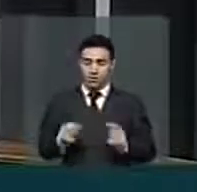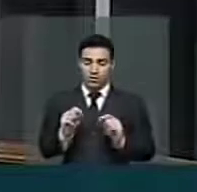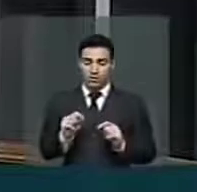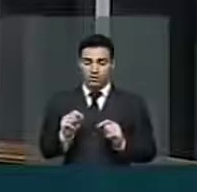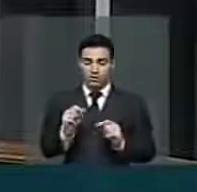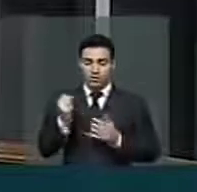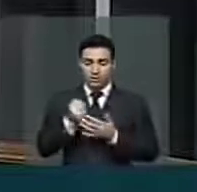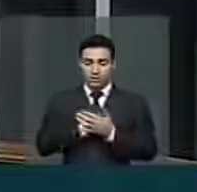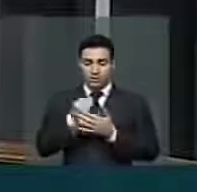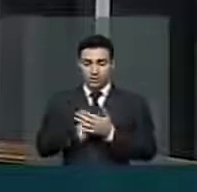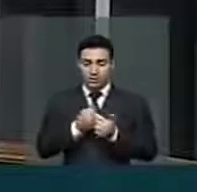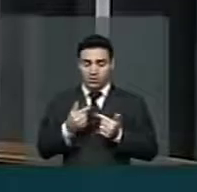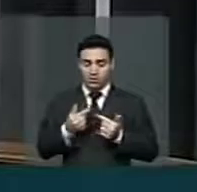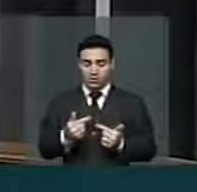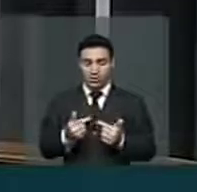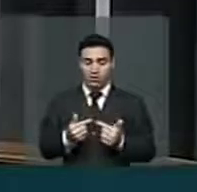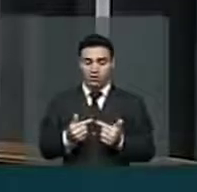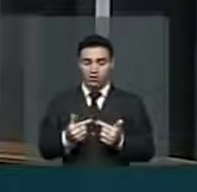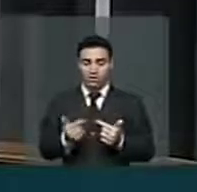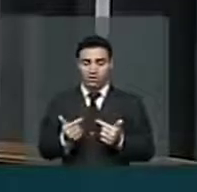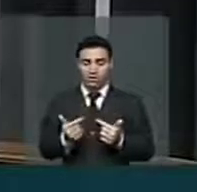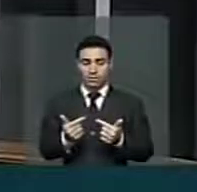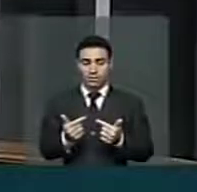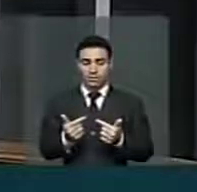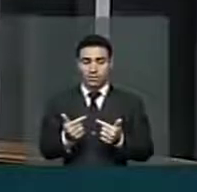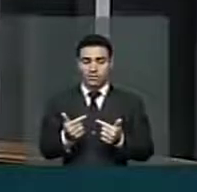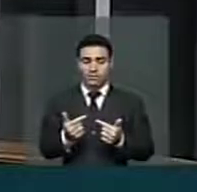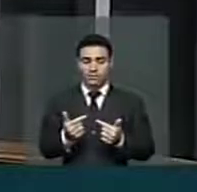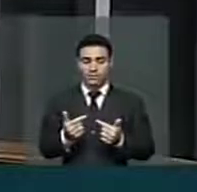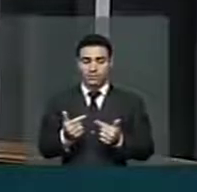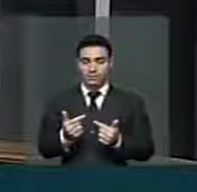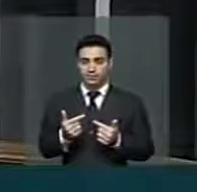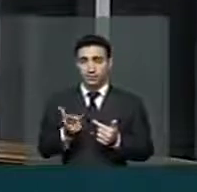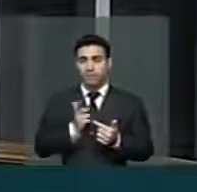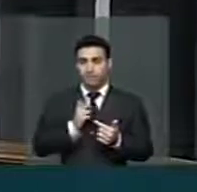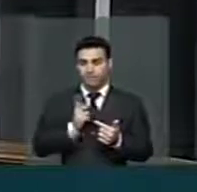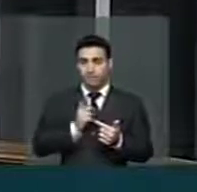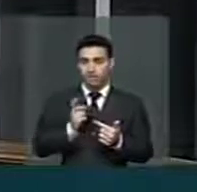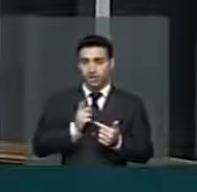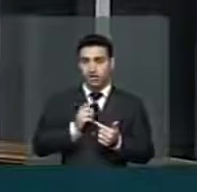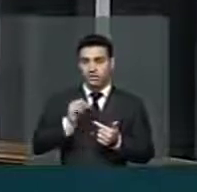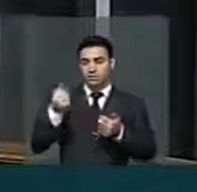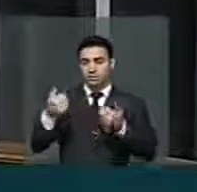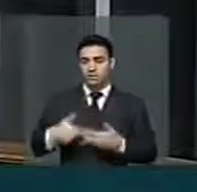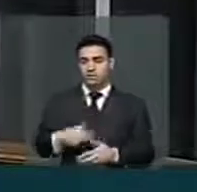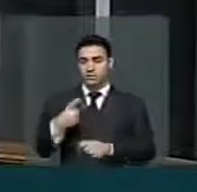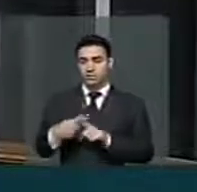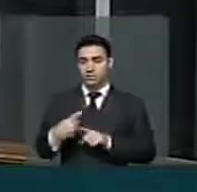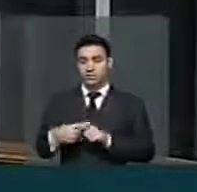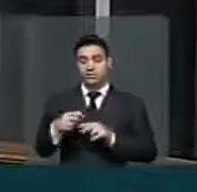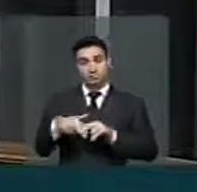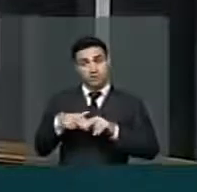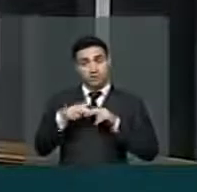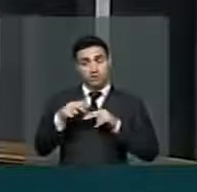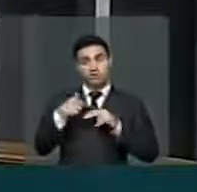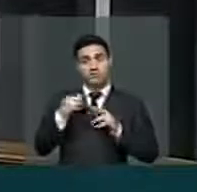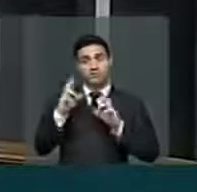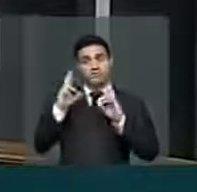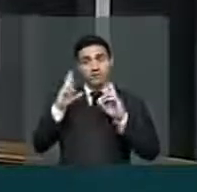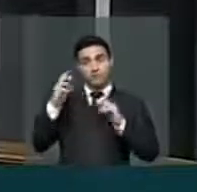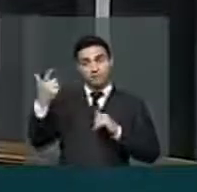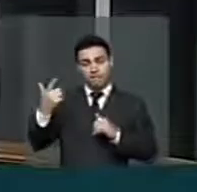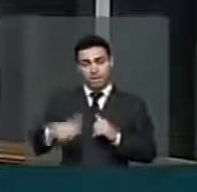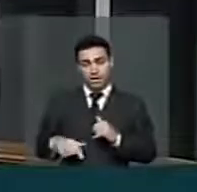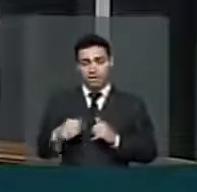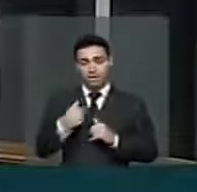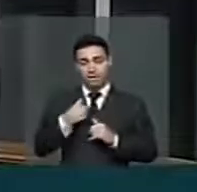essa luta tem uma razão de ser. Daí que espero que cada vez mais